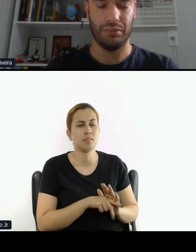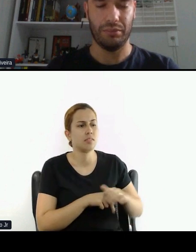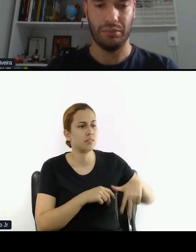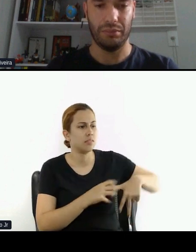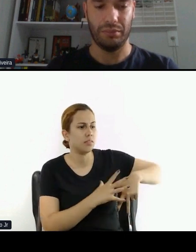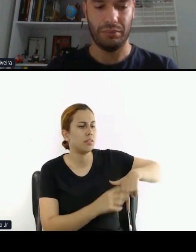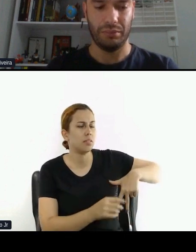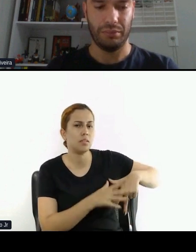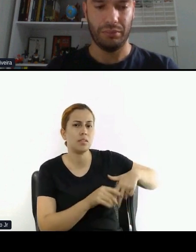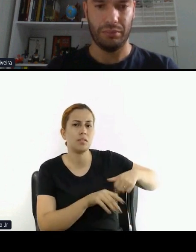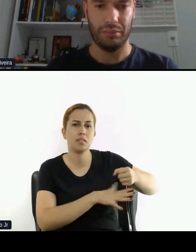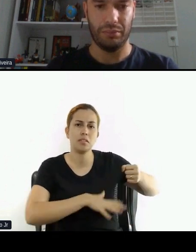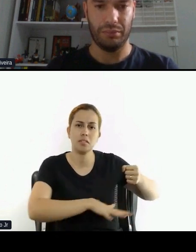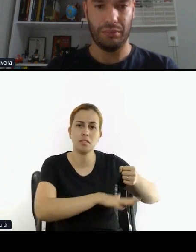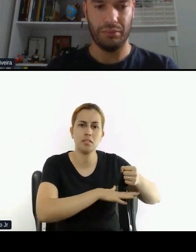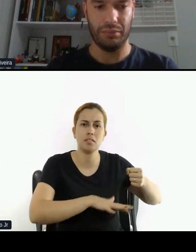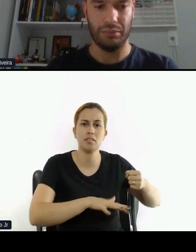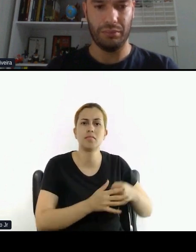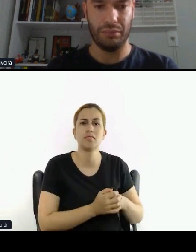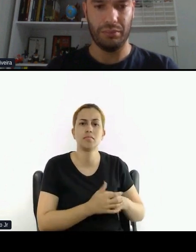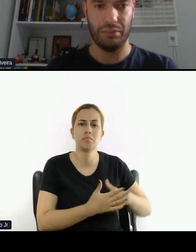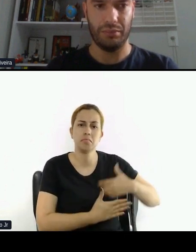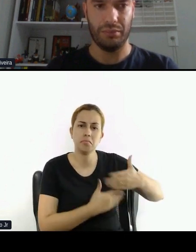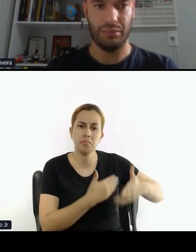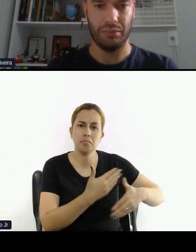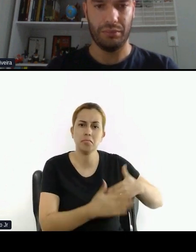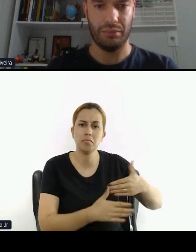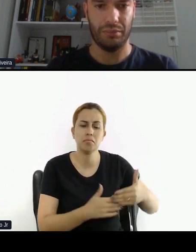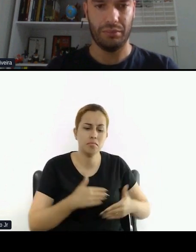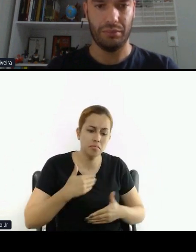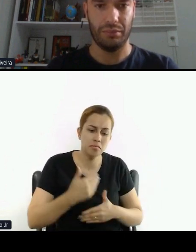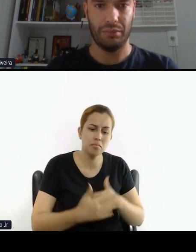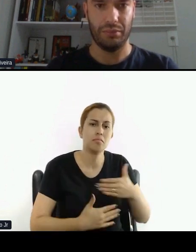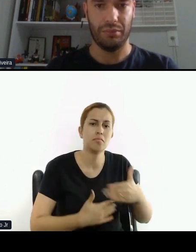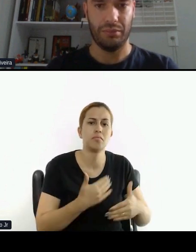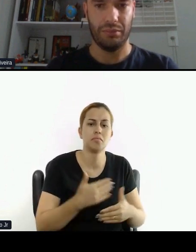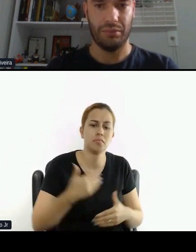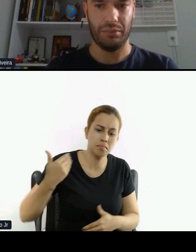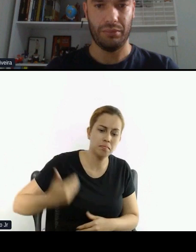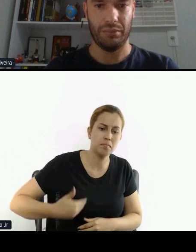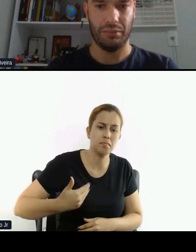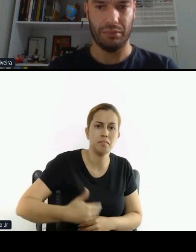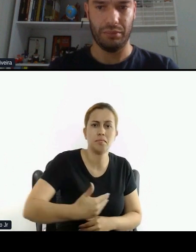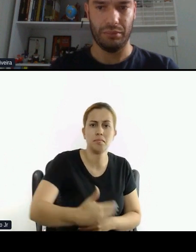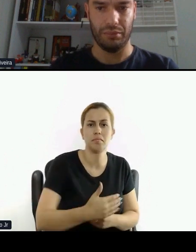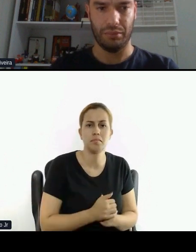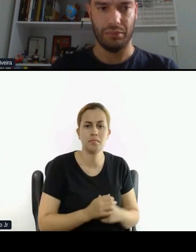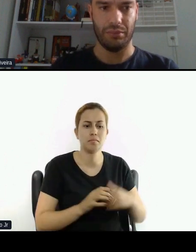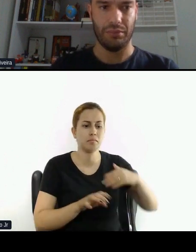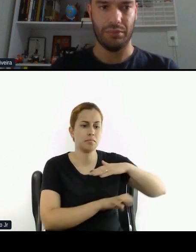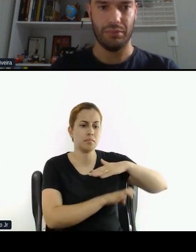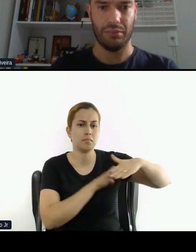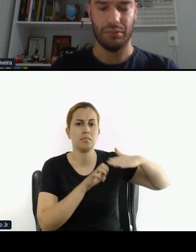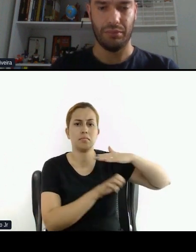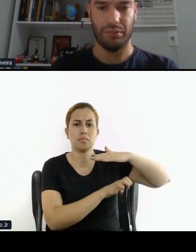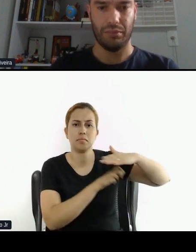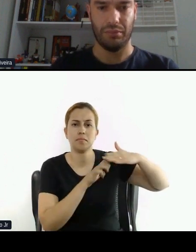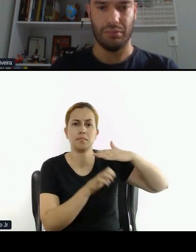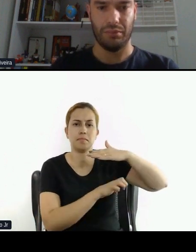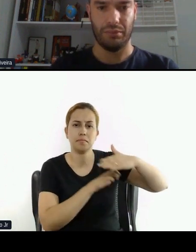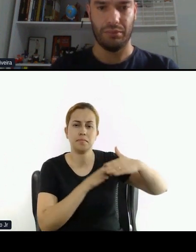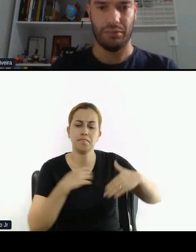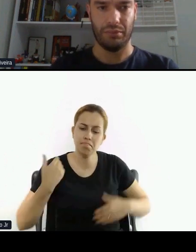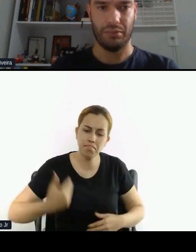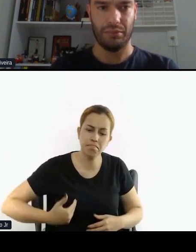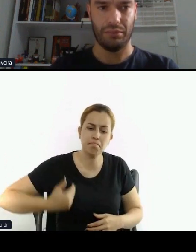básico, até o otimizado. Então, à medida que que a empresa vai